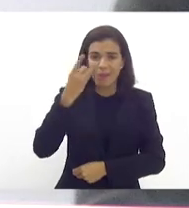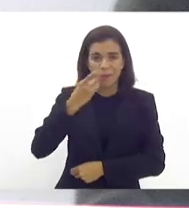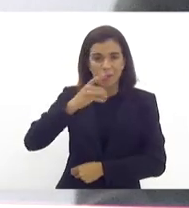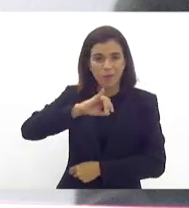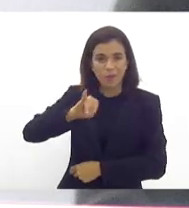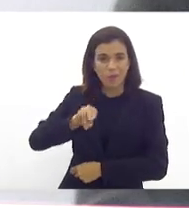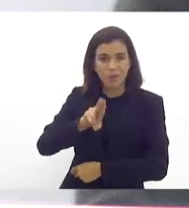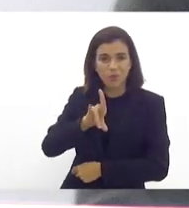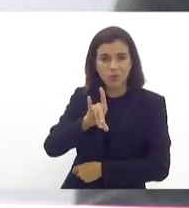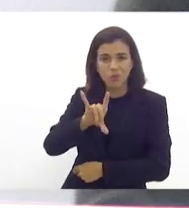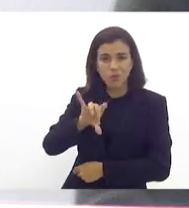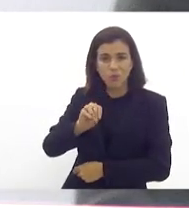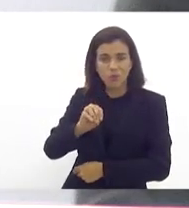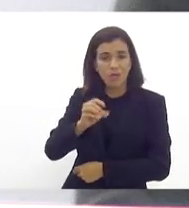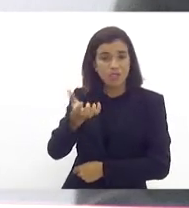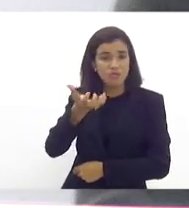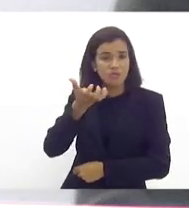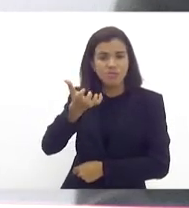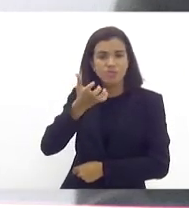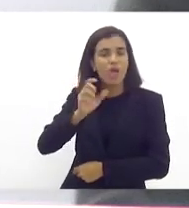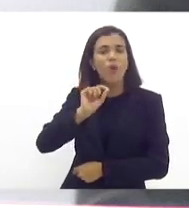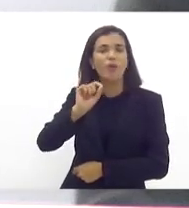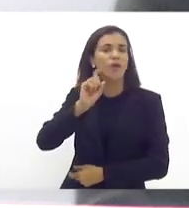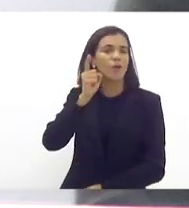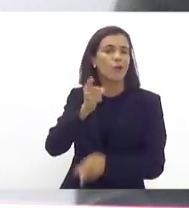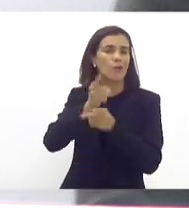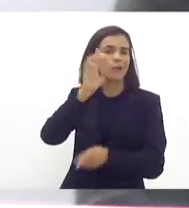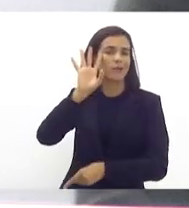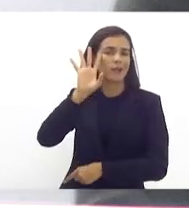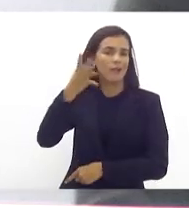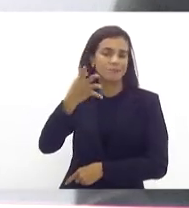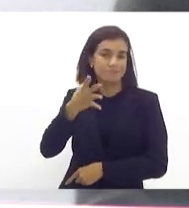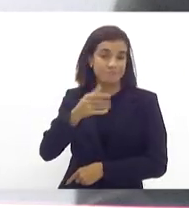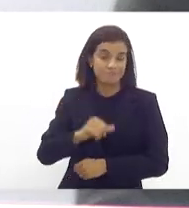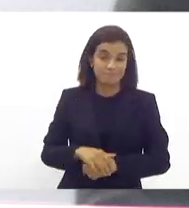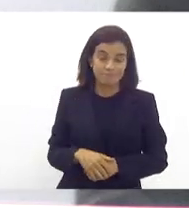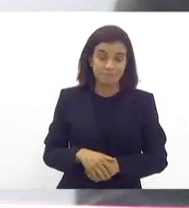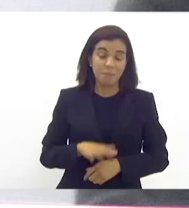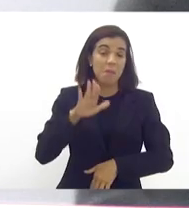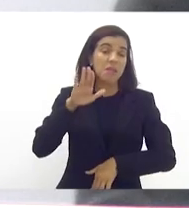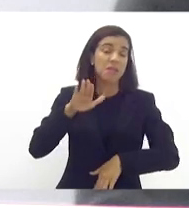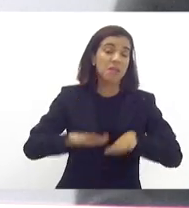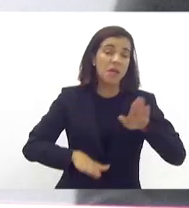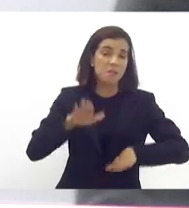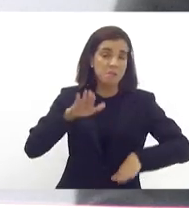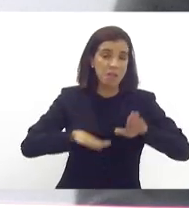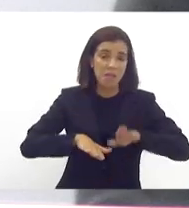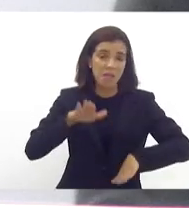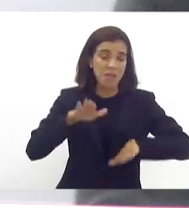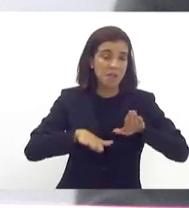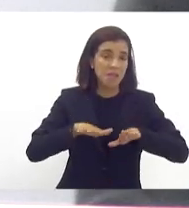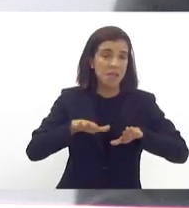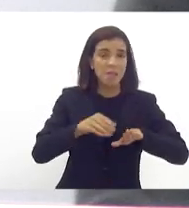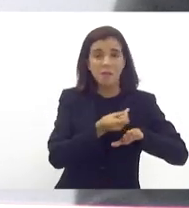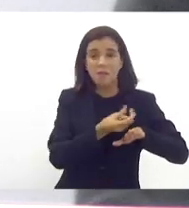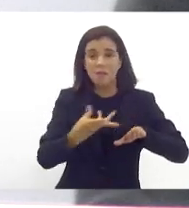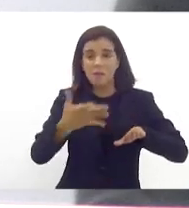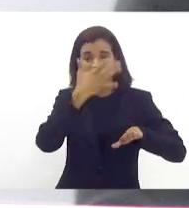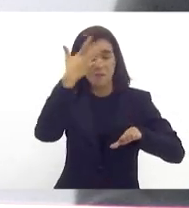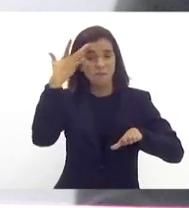Júlio a gente quer solução né E tá na mão daqueles que hoje eh coordenam esse